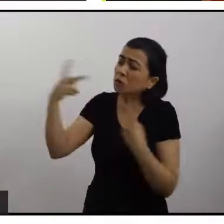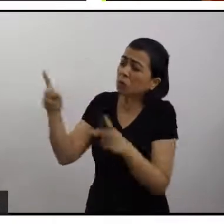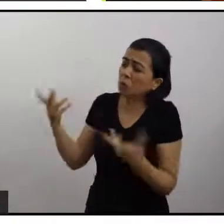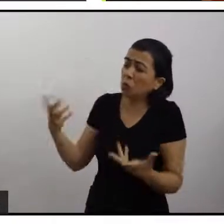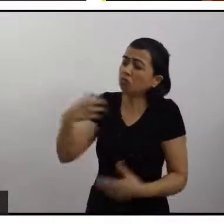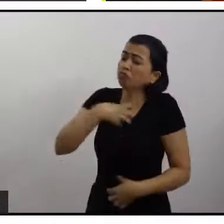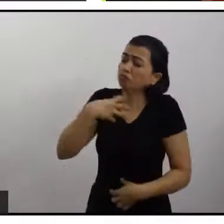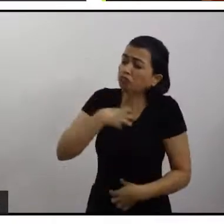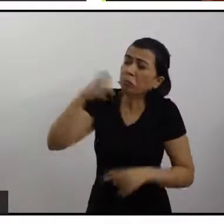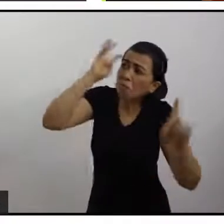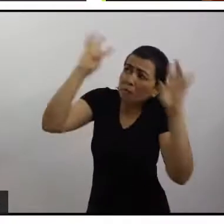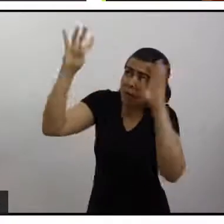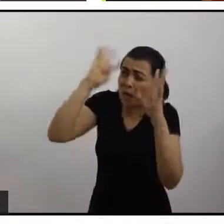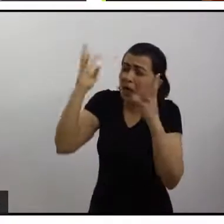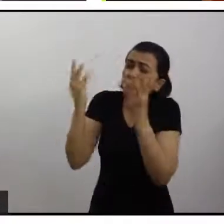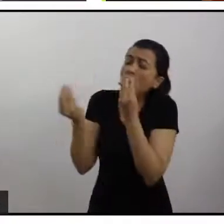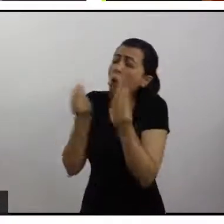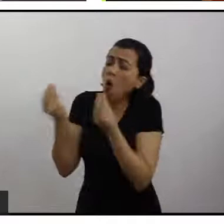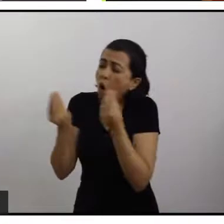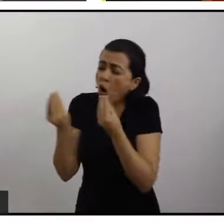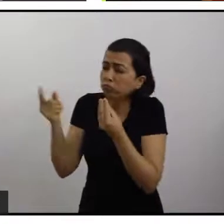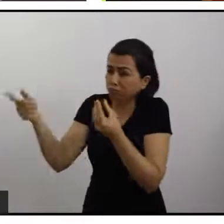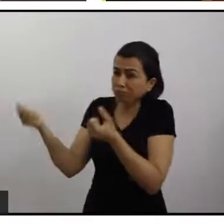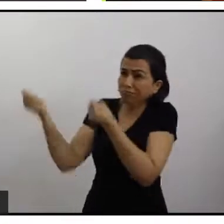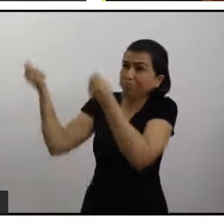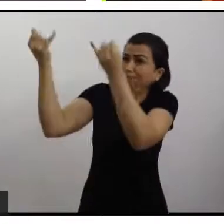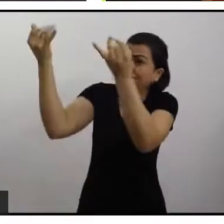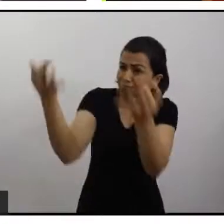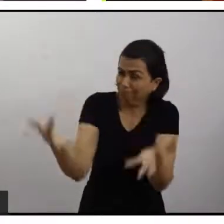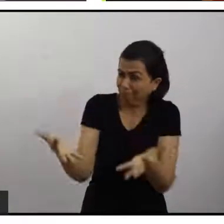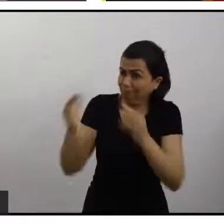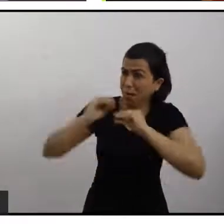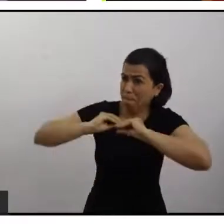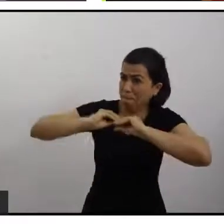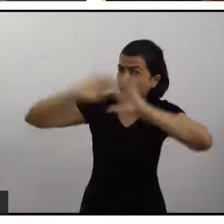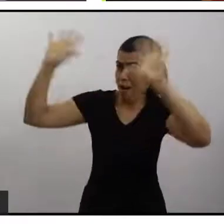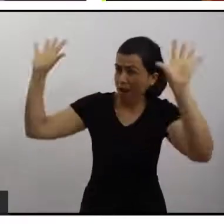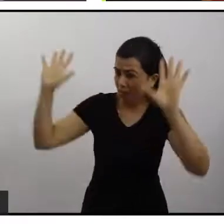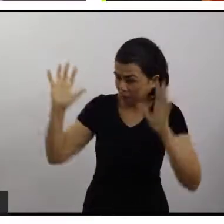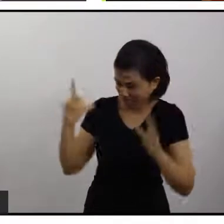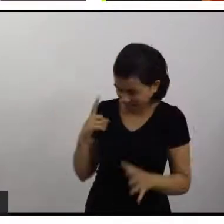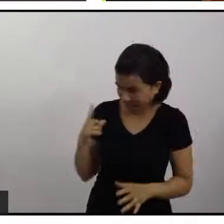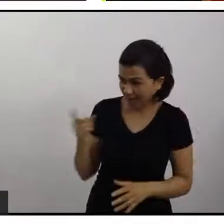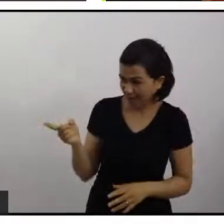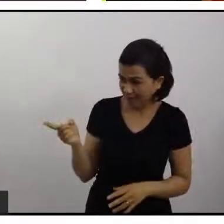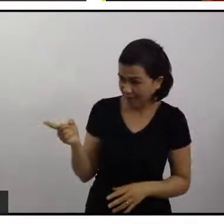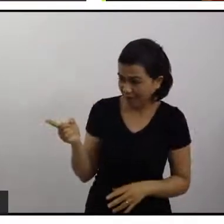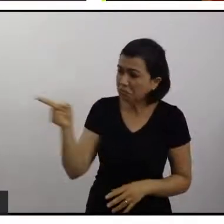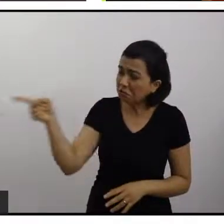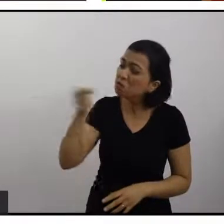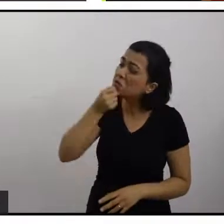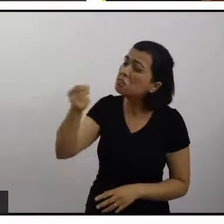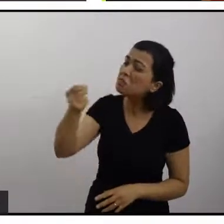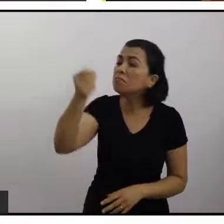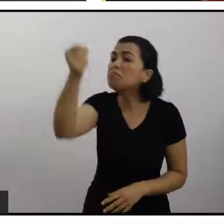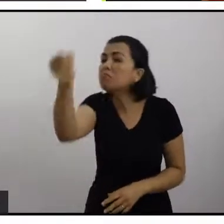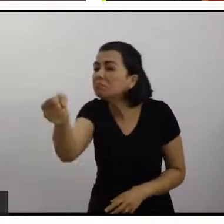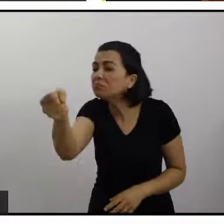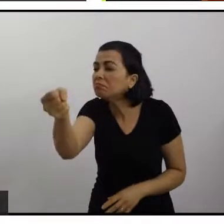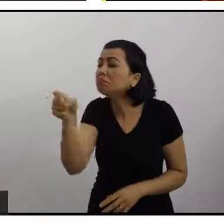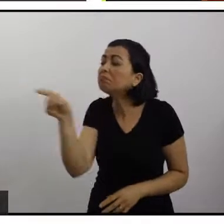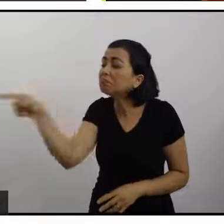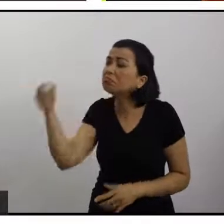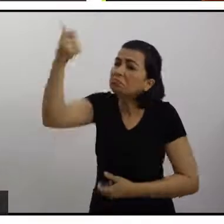Você tinha uma outra interação, uma outra abordagem com essa, né, quando tinha um microfone, quando tinha essa entrevista, que